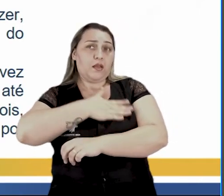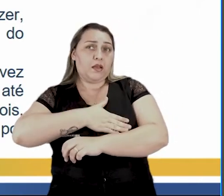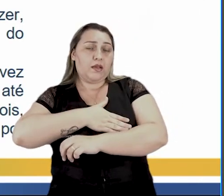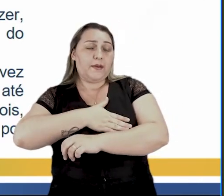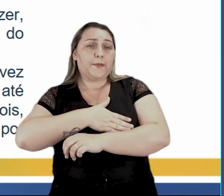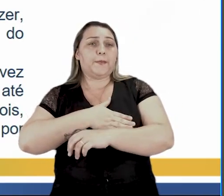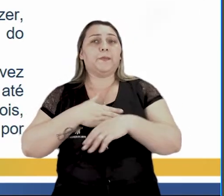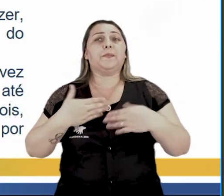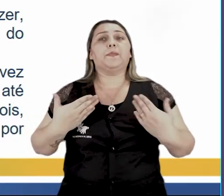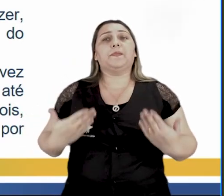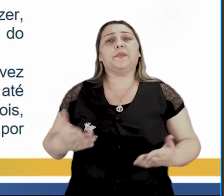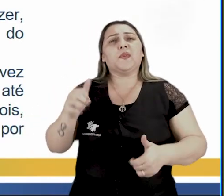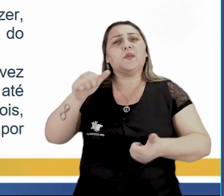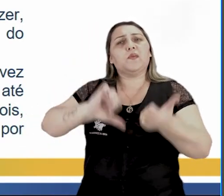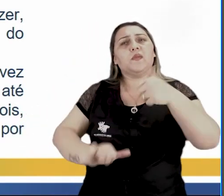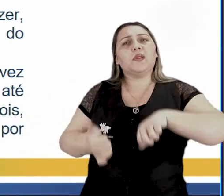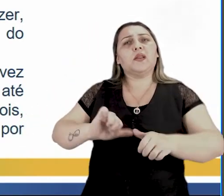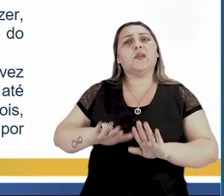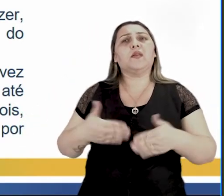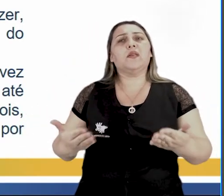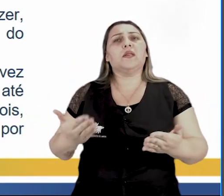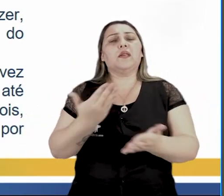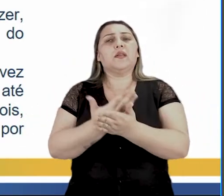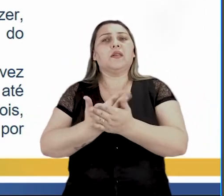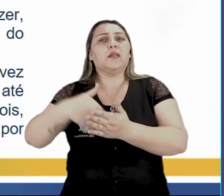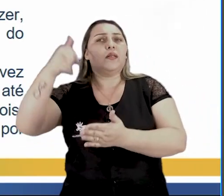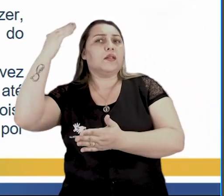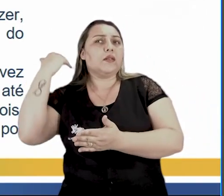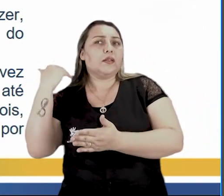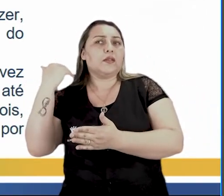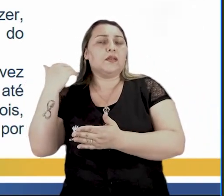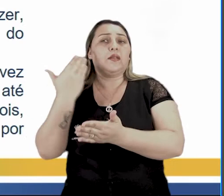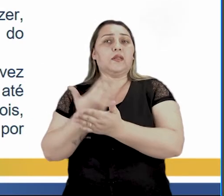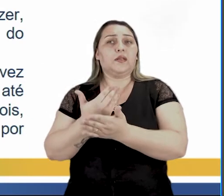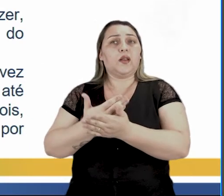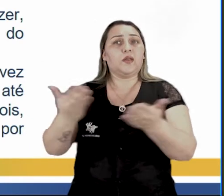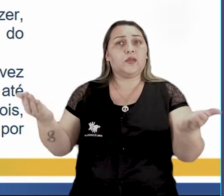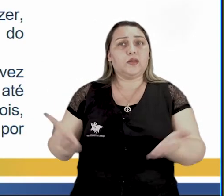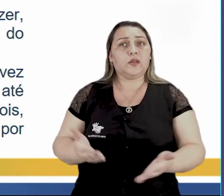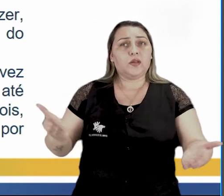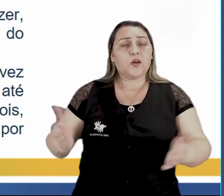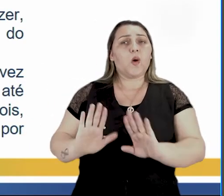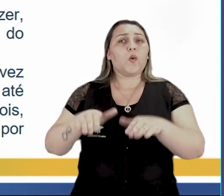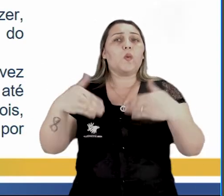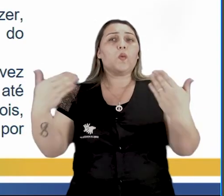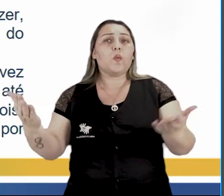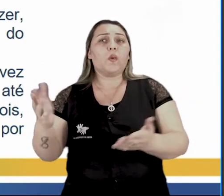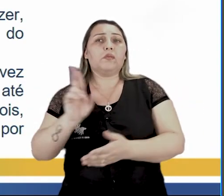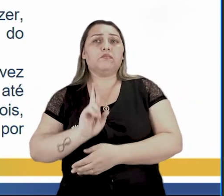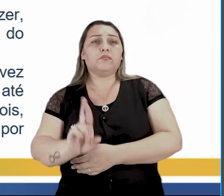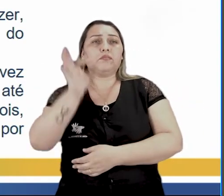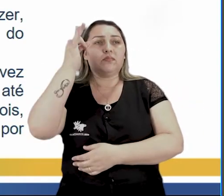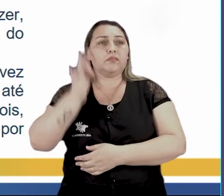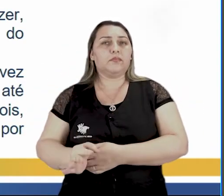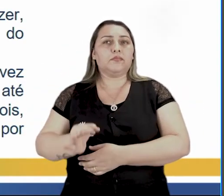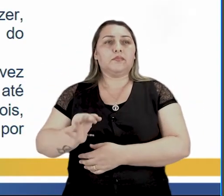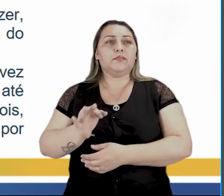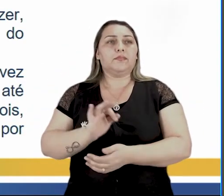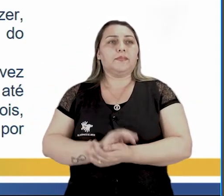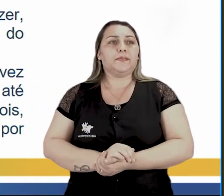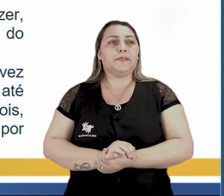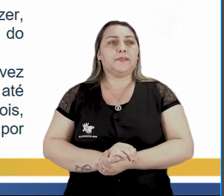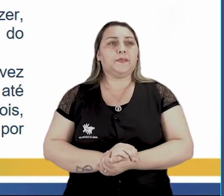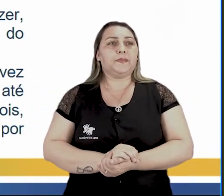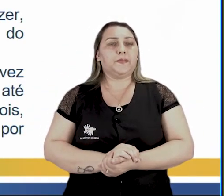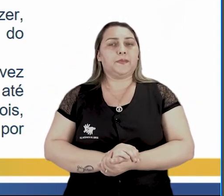né? Então, avaliando o que nós estudamos na nossa aula anterior e na nossa aula de hoje, Qual vocês acham que é a alternativa correta?